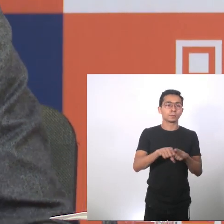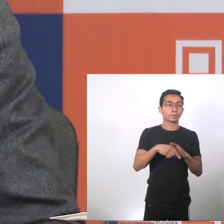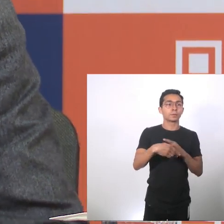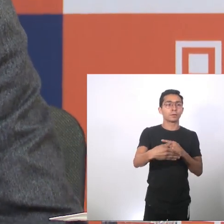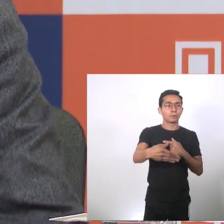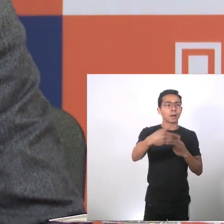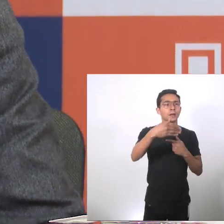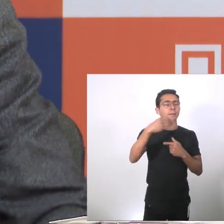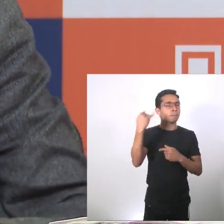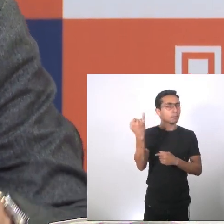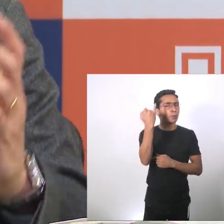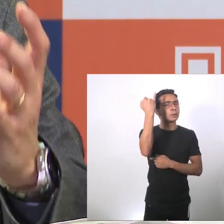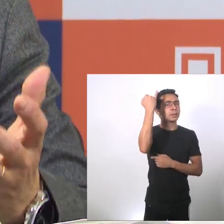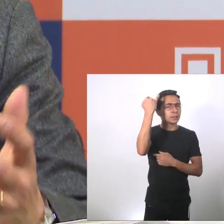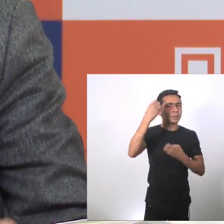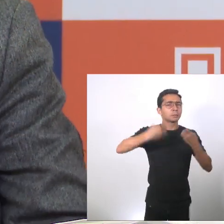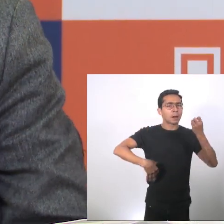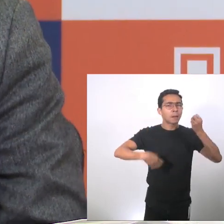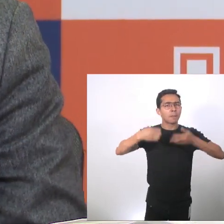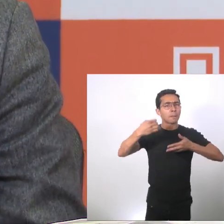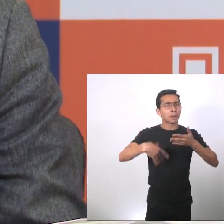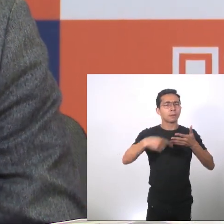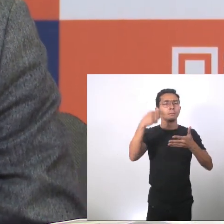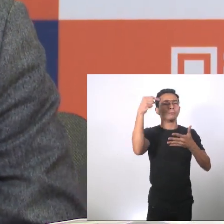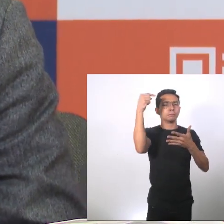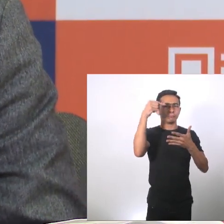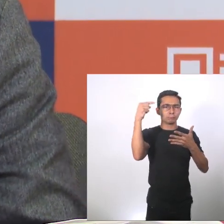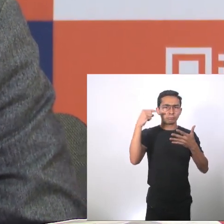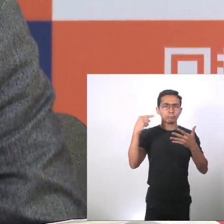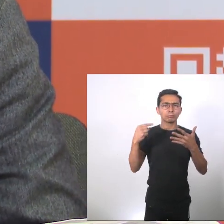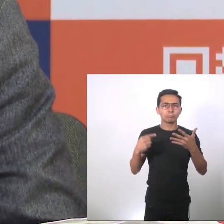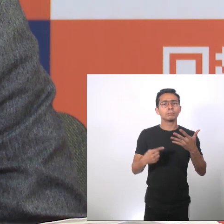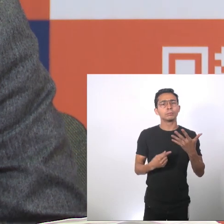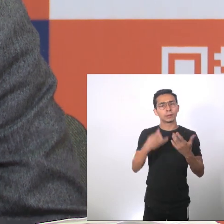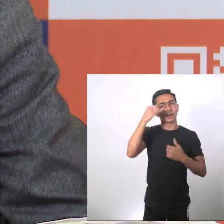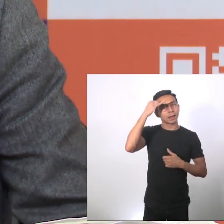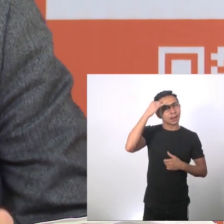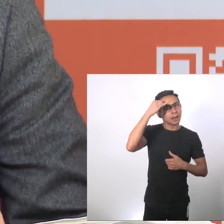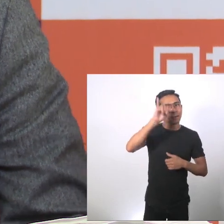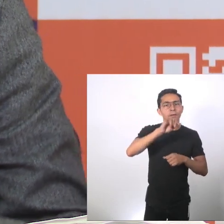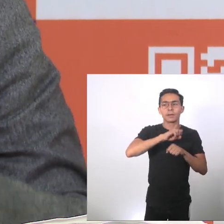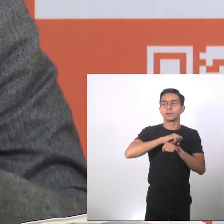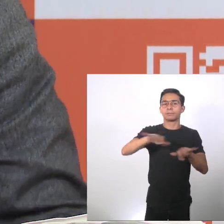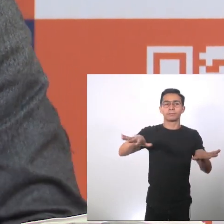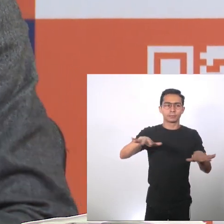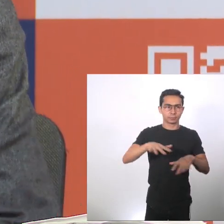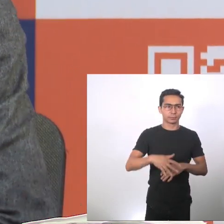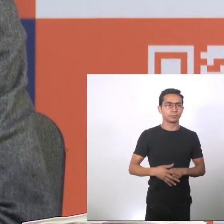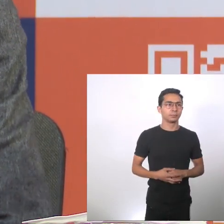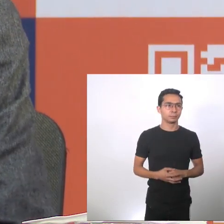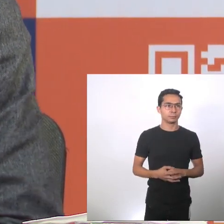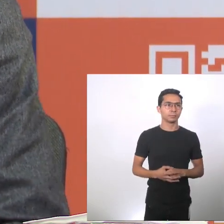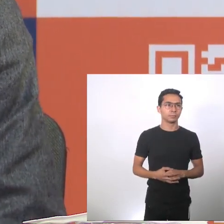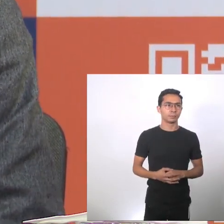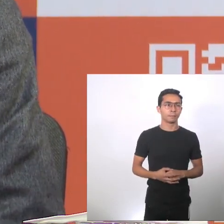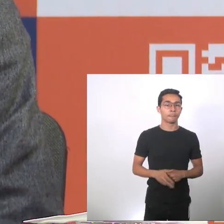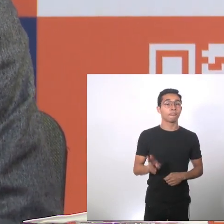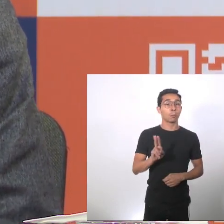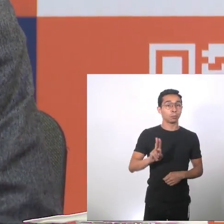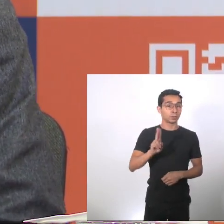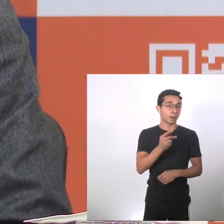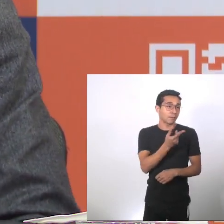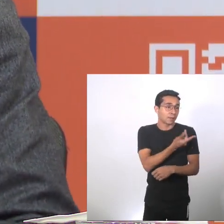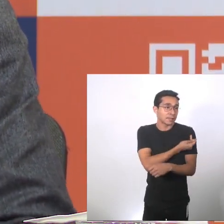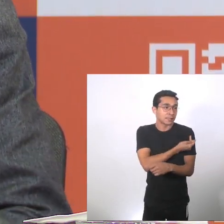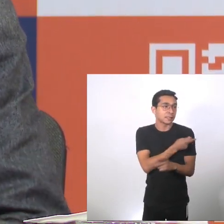parecem fundamentais nesse momento, né, de, vamos dizer, combate a esse surto, da possibilidade de uso de